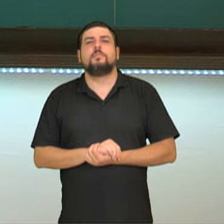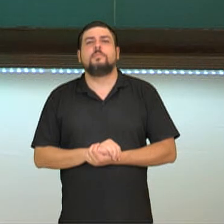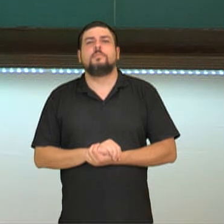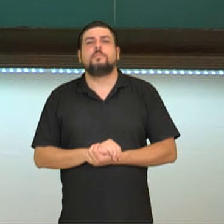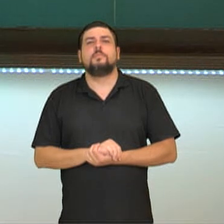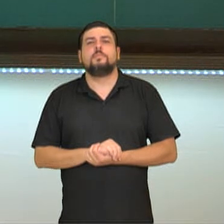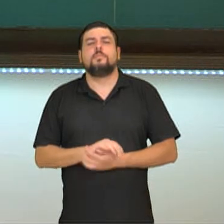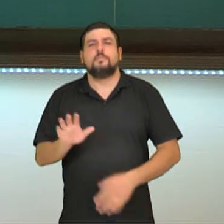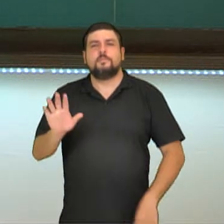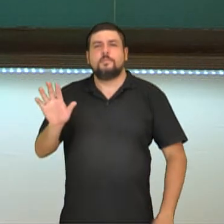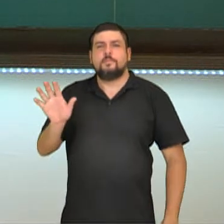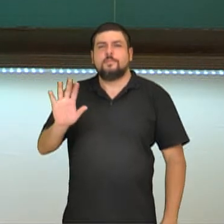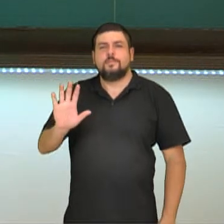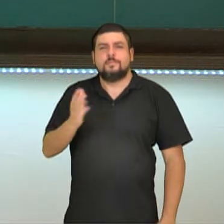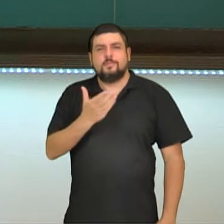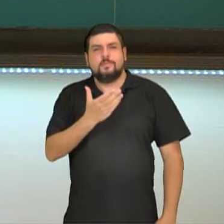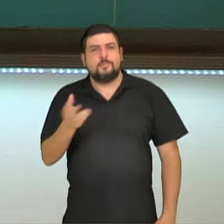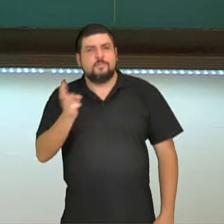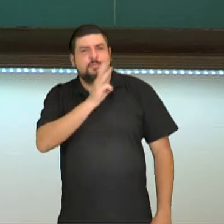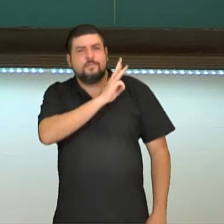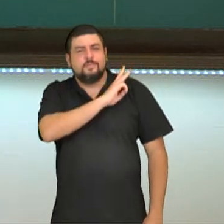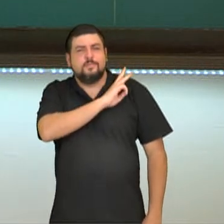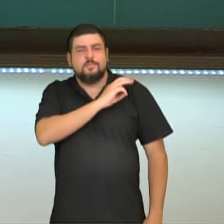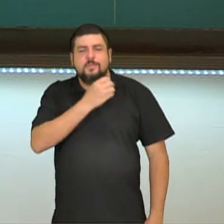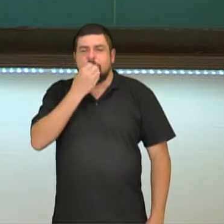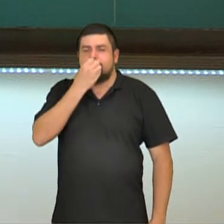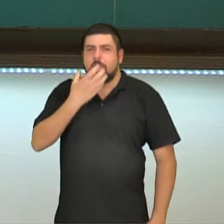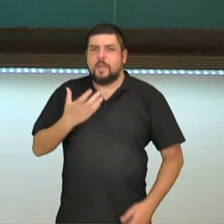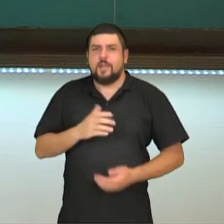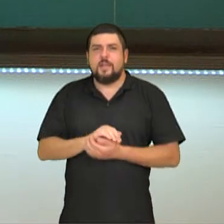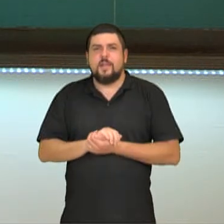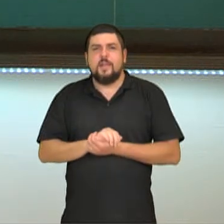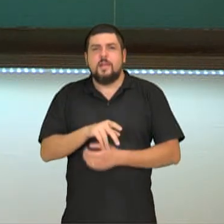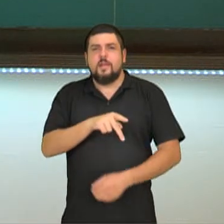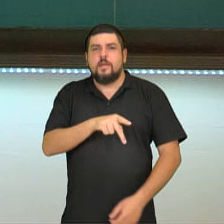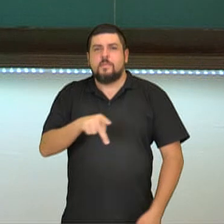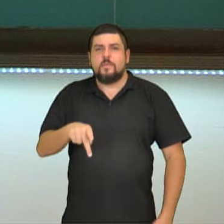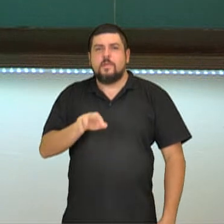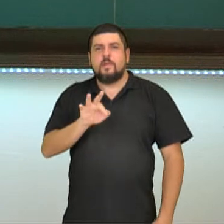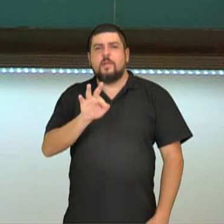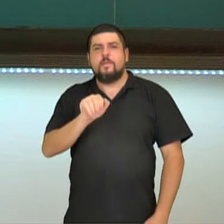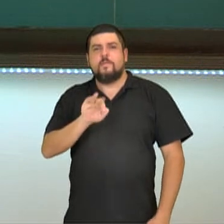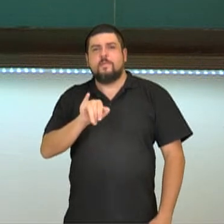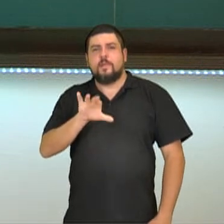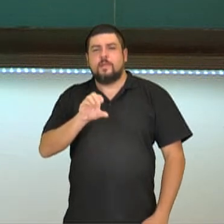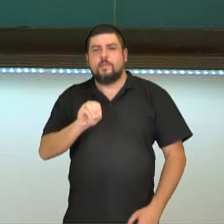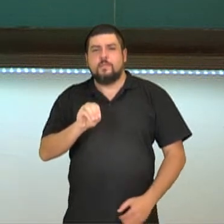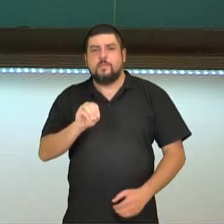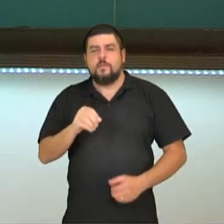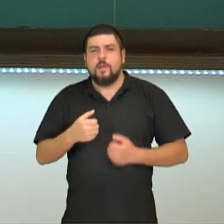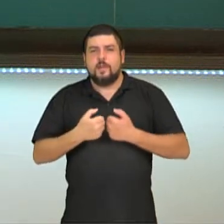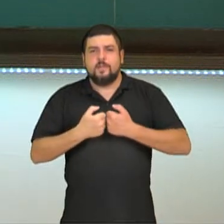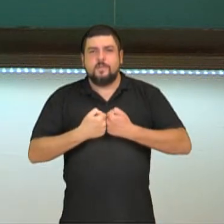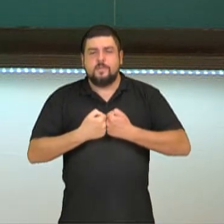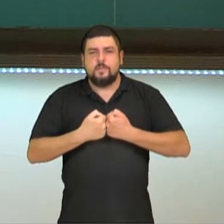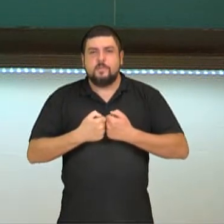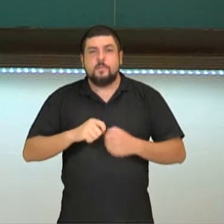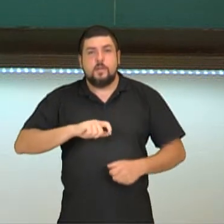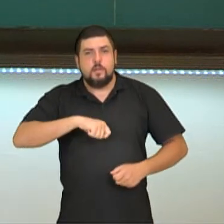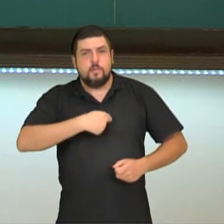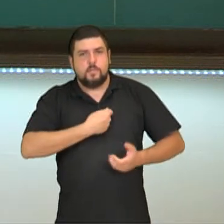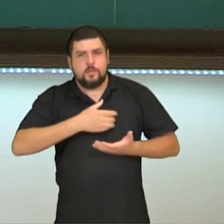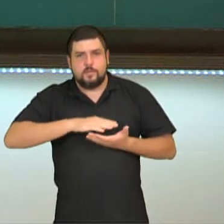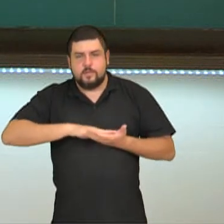Olá, estudantes da terceira série. Aqui é o professor Fábio Luiz de Souza, disciplina de Física. Ao meu lado aqui o